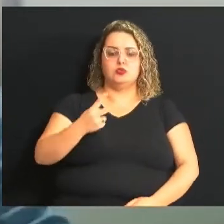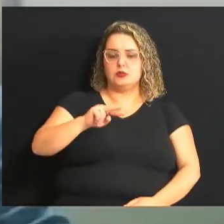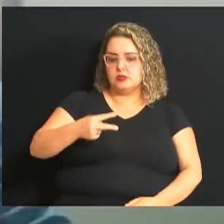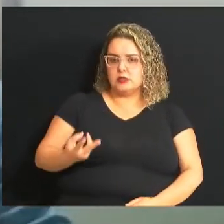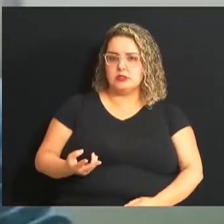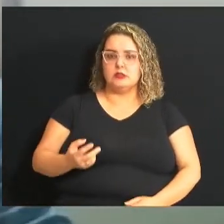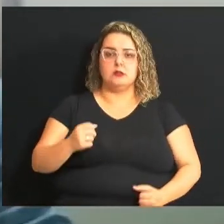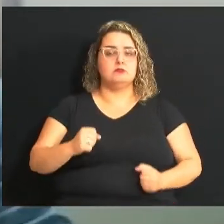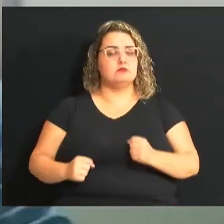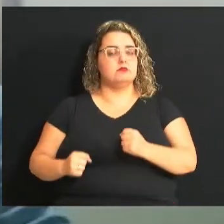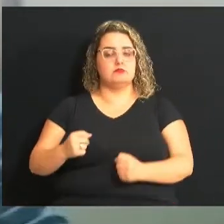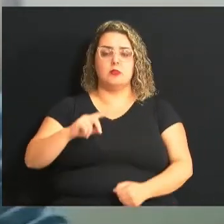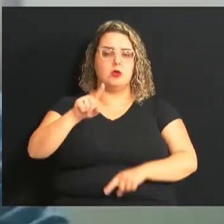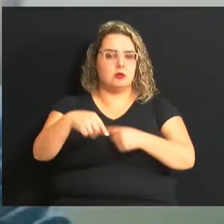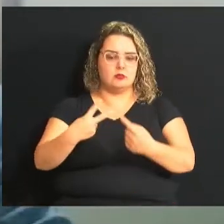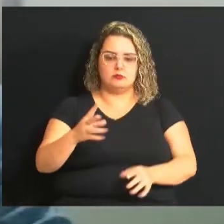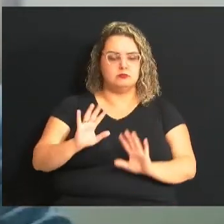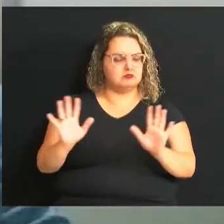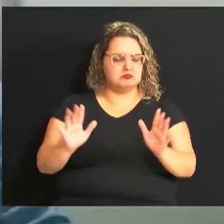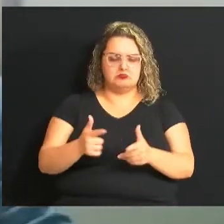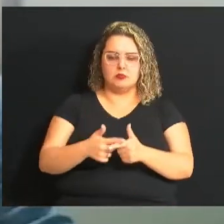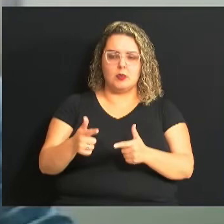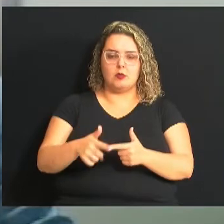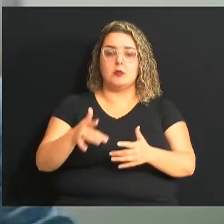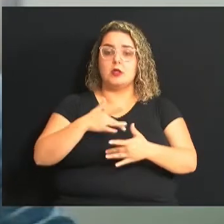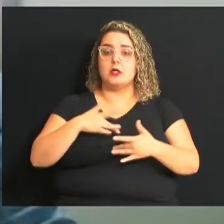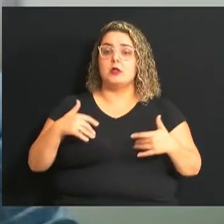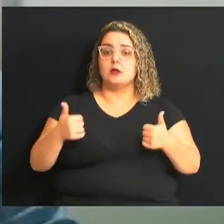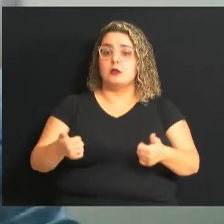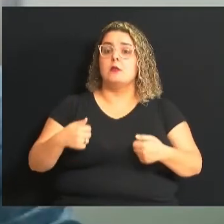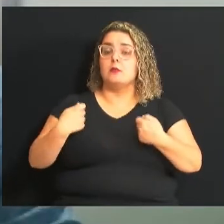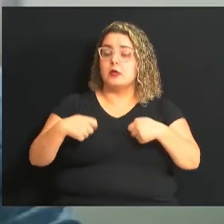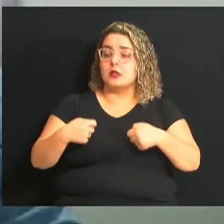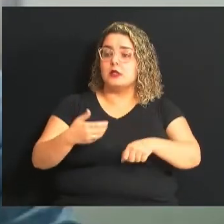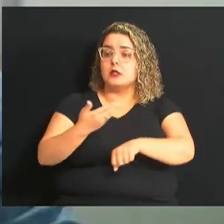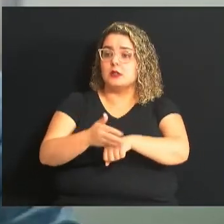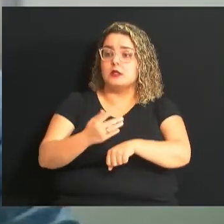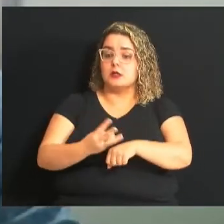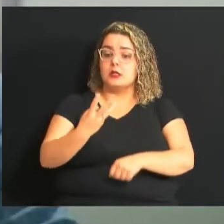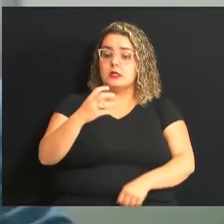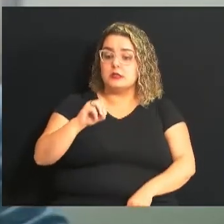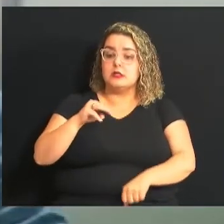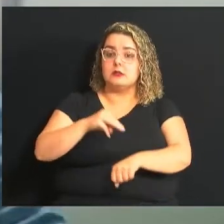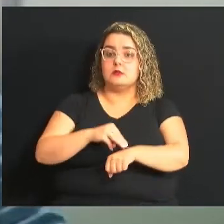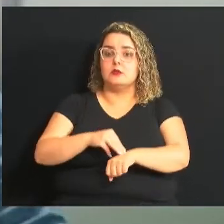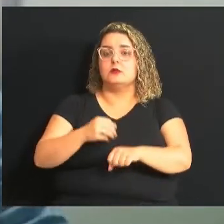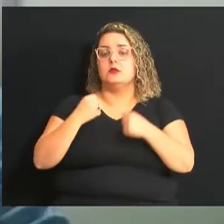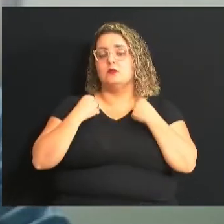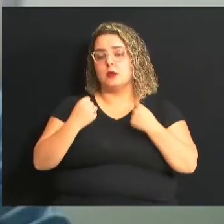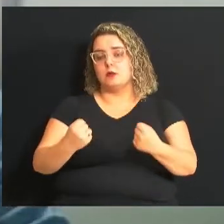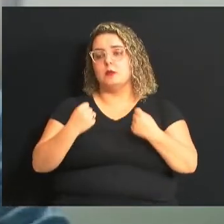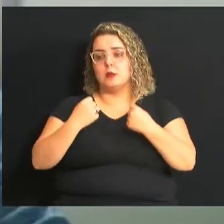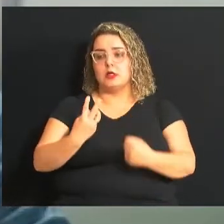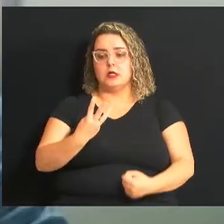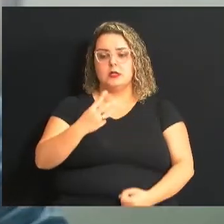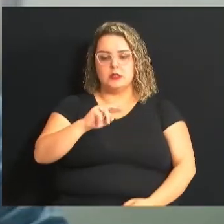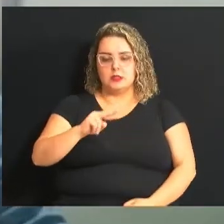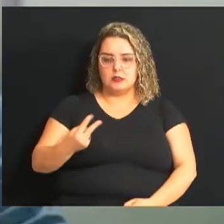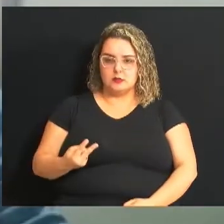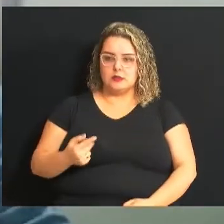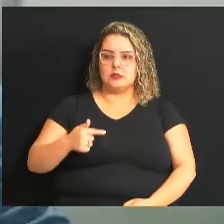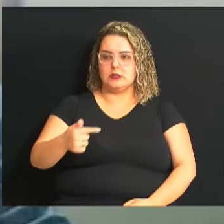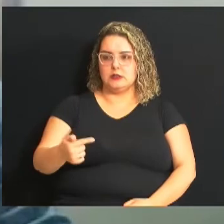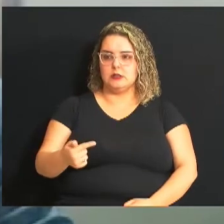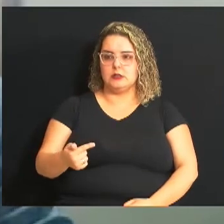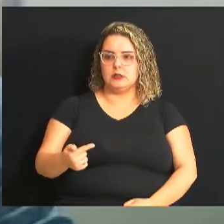nenhum problema. O indivíduo, para ele ser saudável, ele precisa praticar pelo menos 30 minutos de atividade física 3 vezes na semana de intensidade